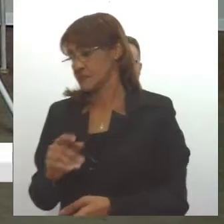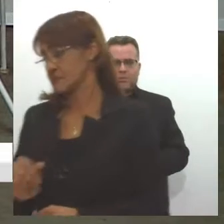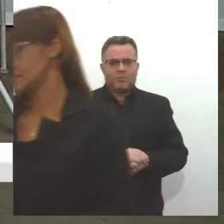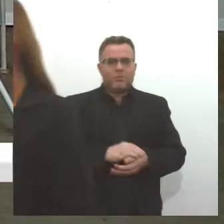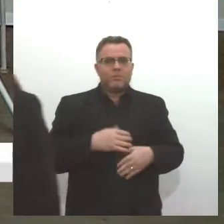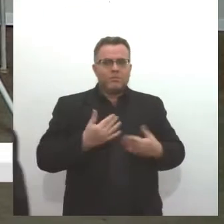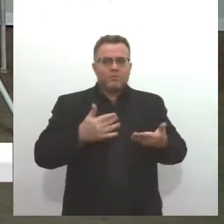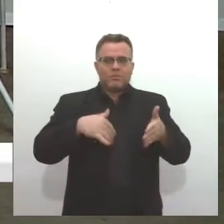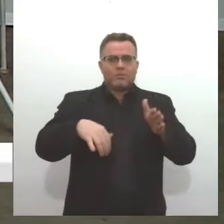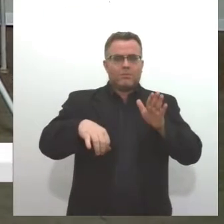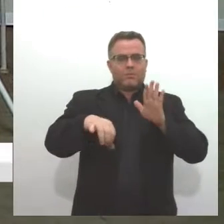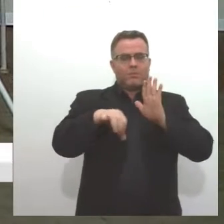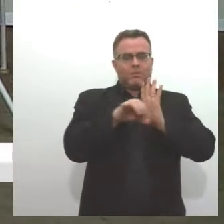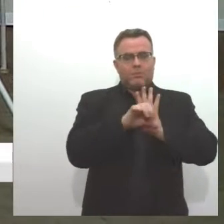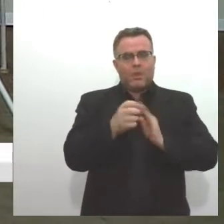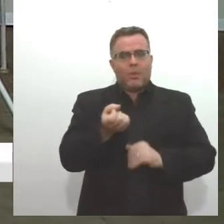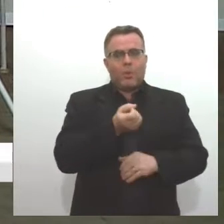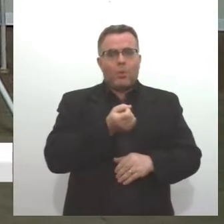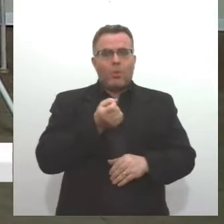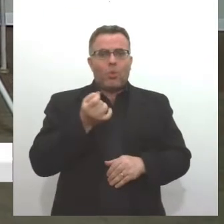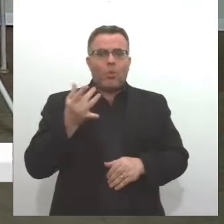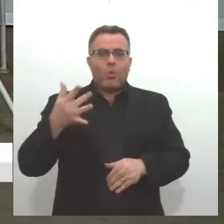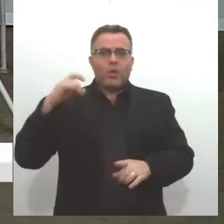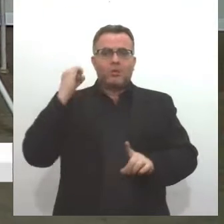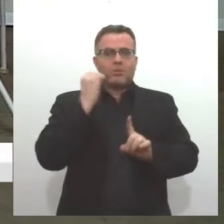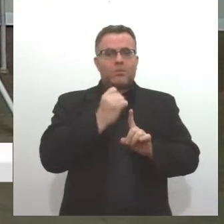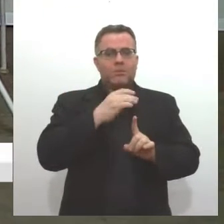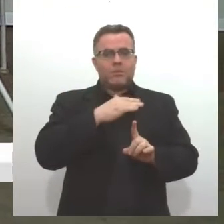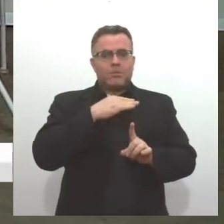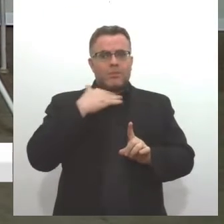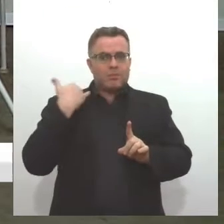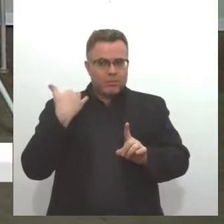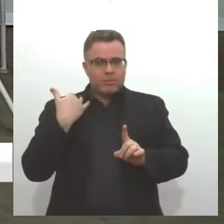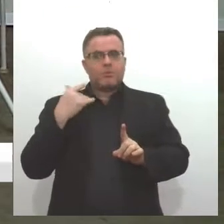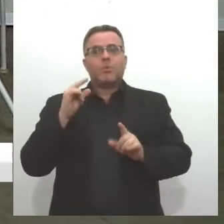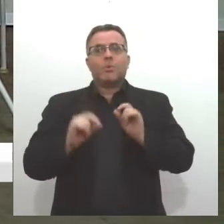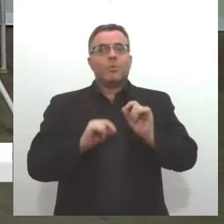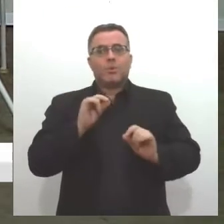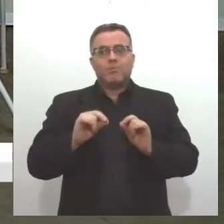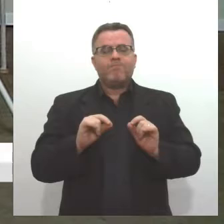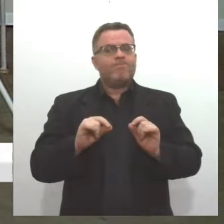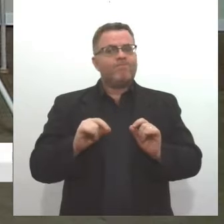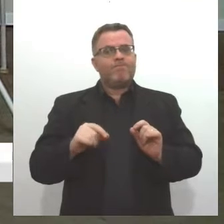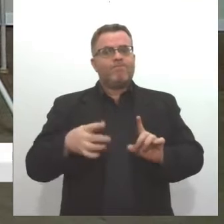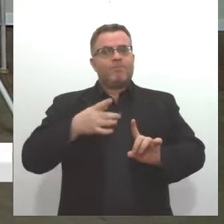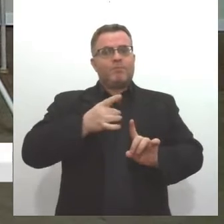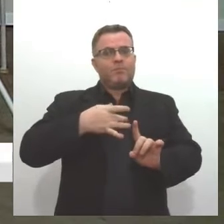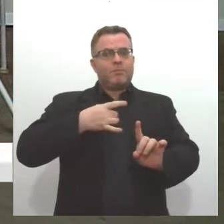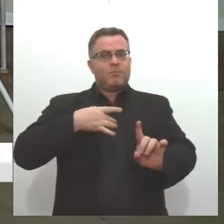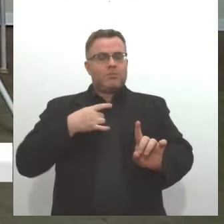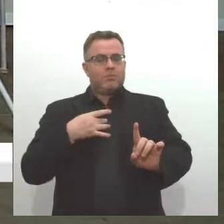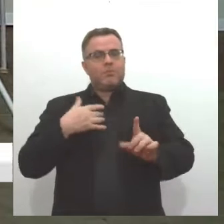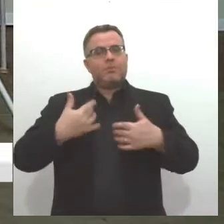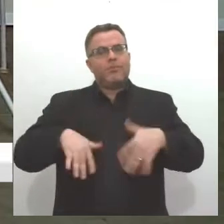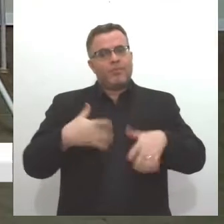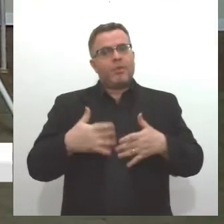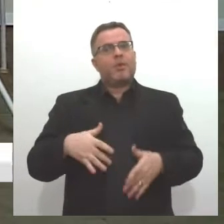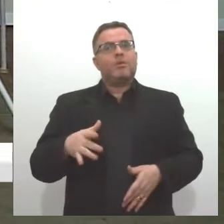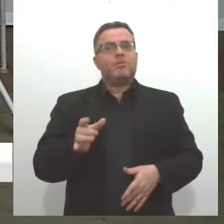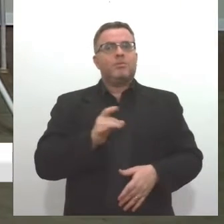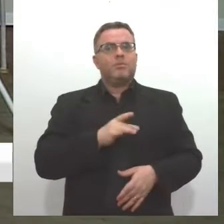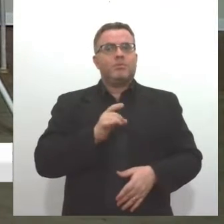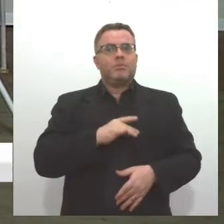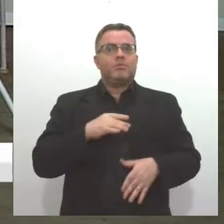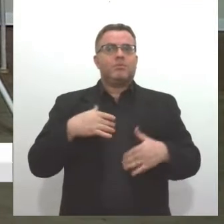o número de assassinatos cometidos por homofobia não diminuem. Isso é o que justifica, inclusive, a importância